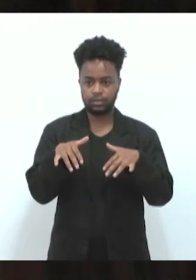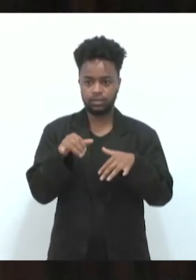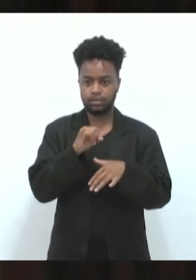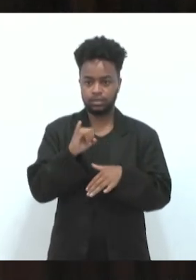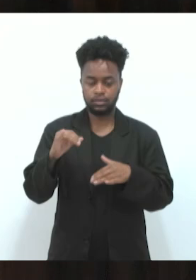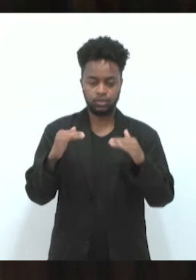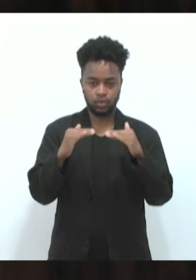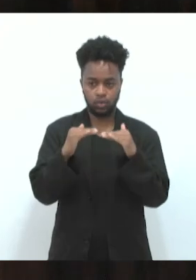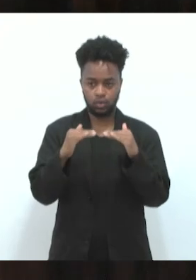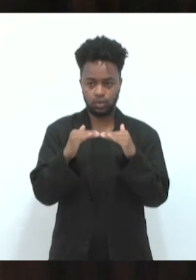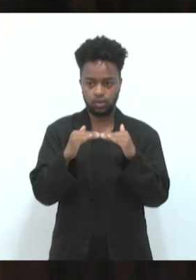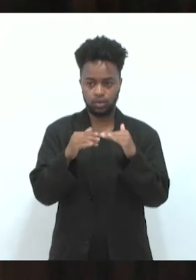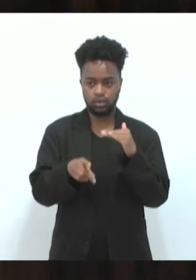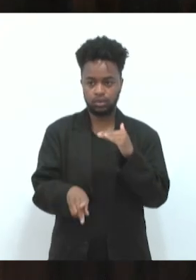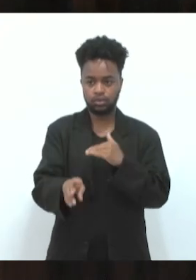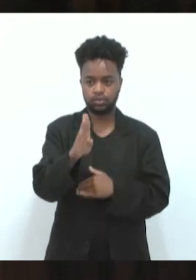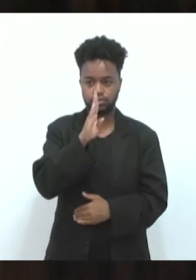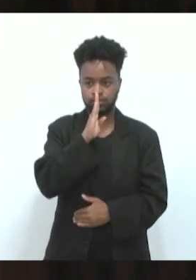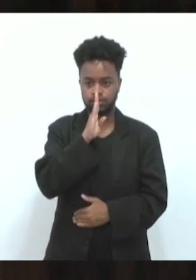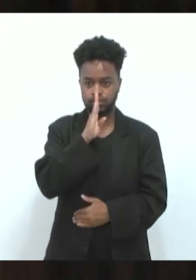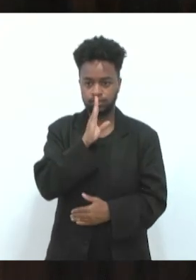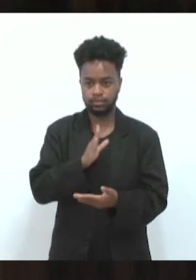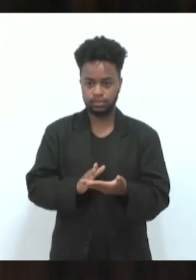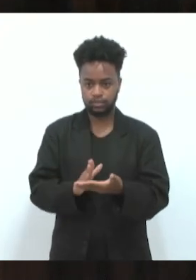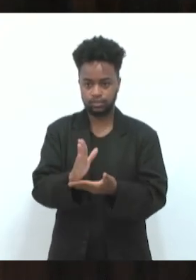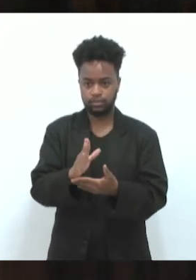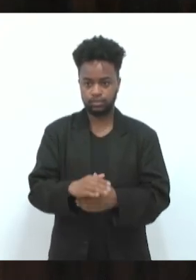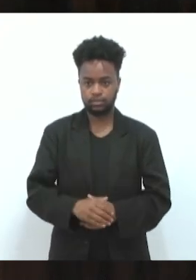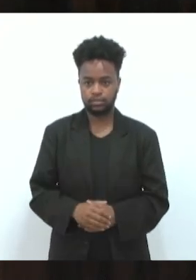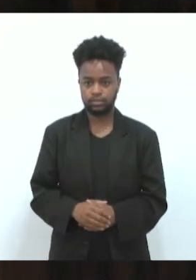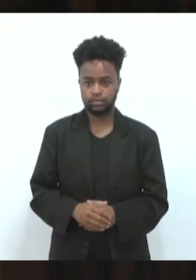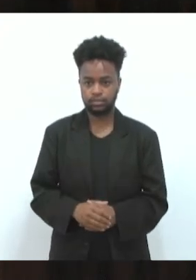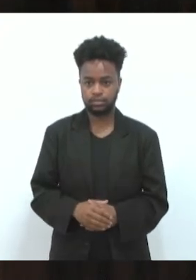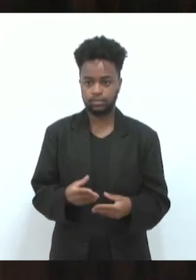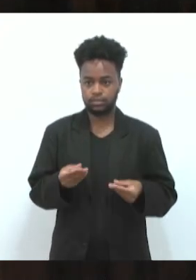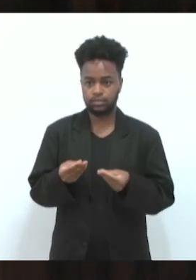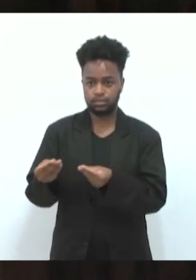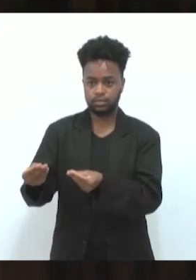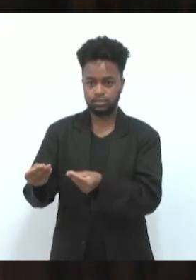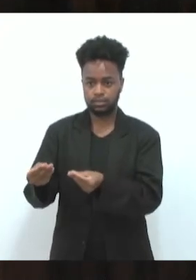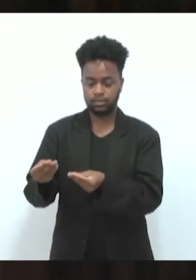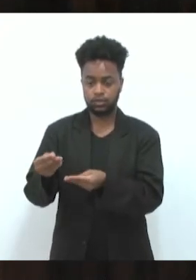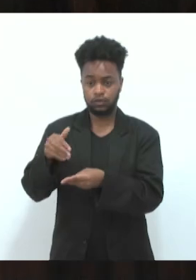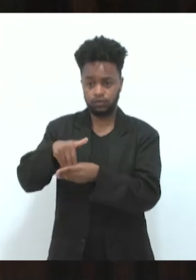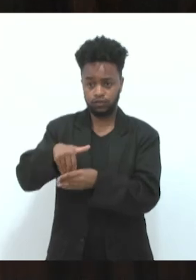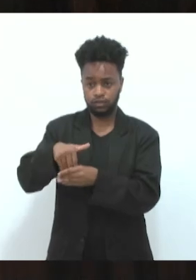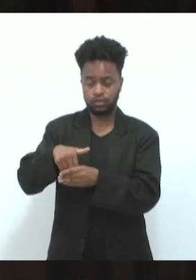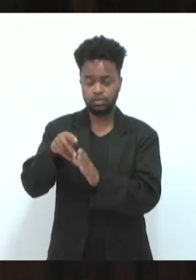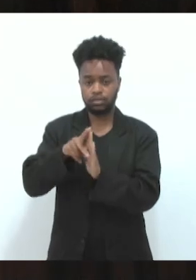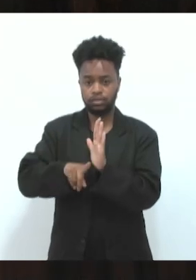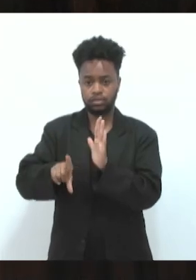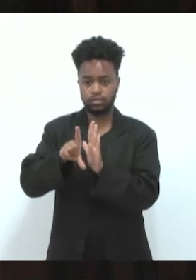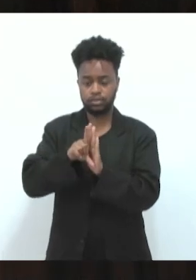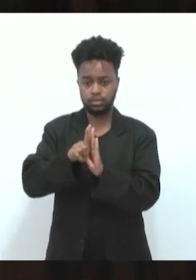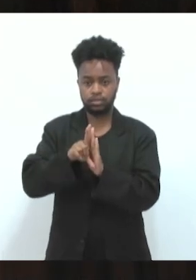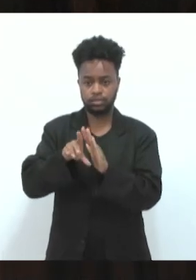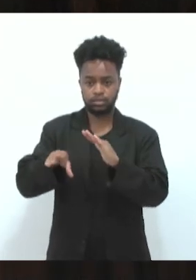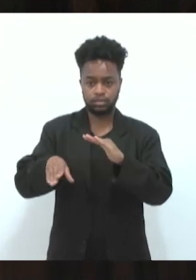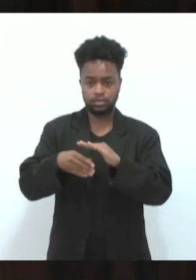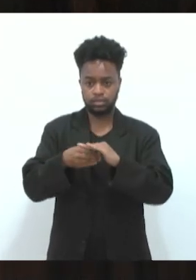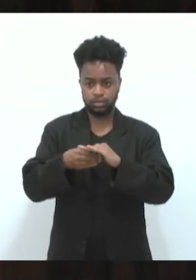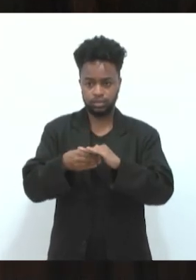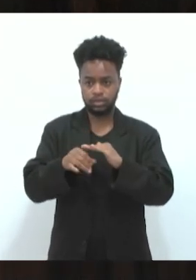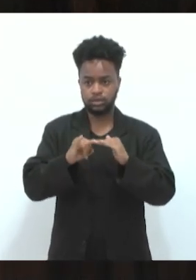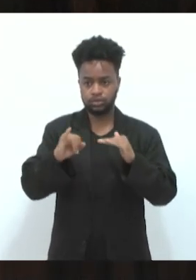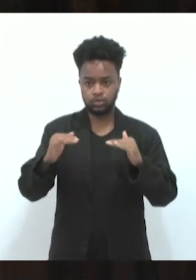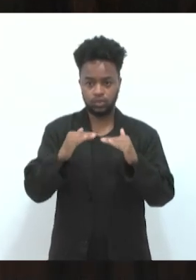Os senhores que aprovam, permaneça como estão. Aprovado. Em votação, no projeto da emendada.